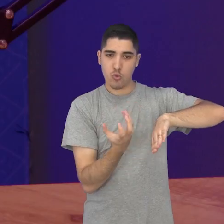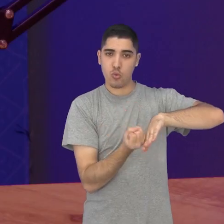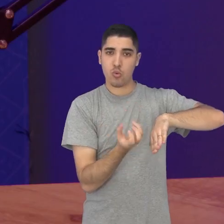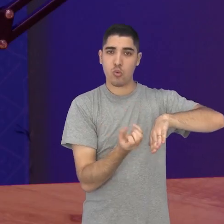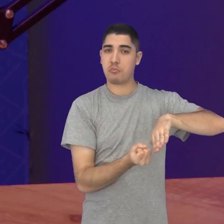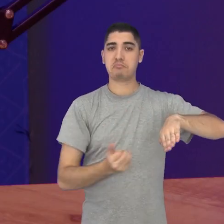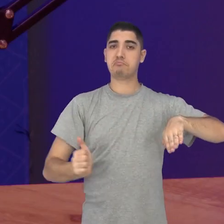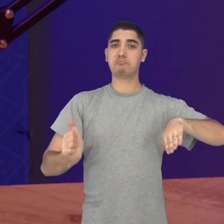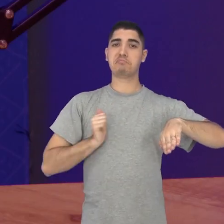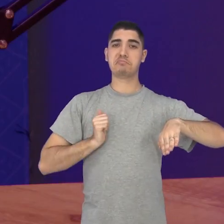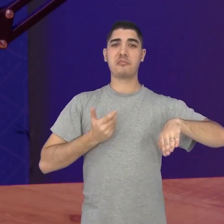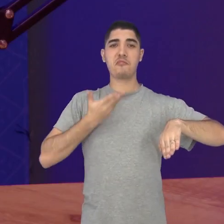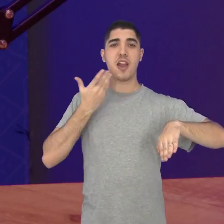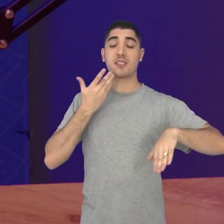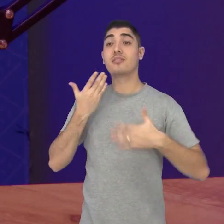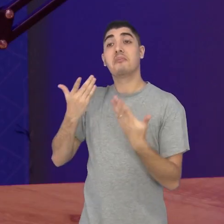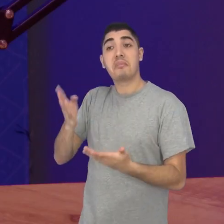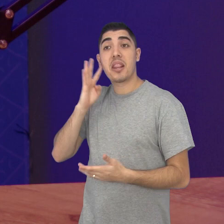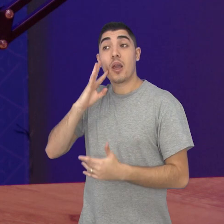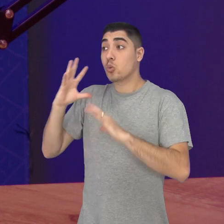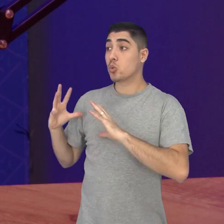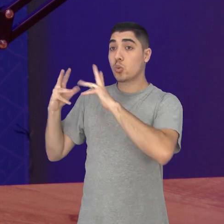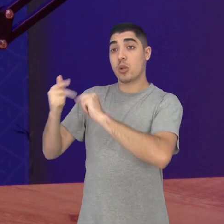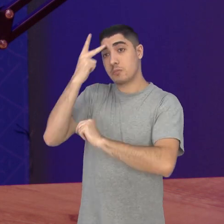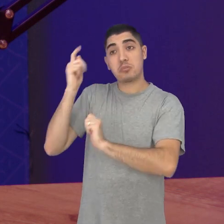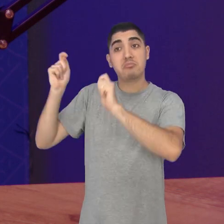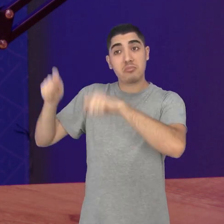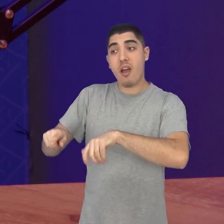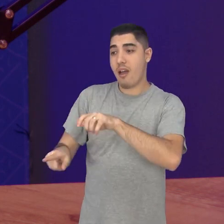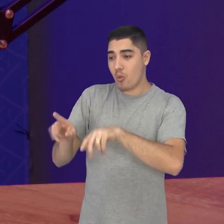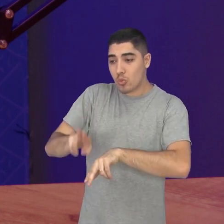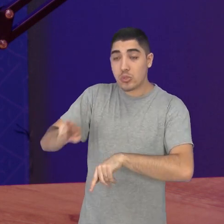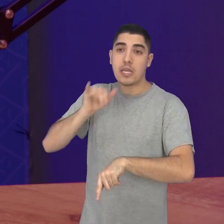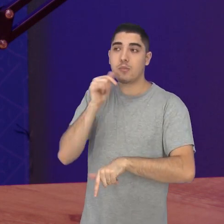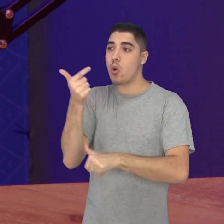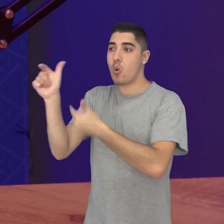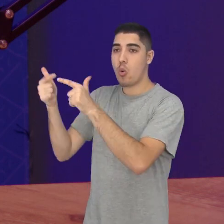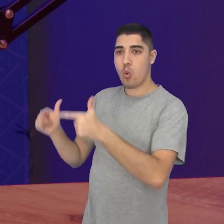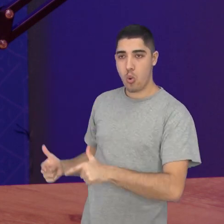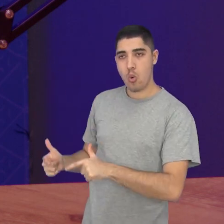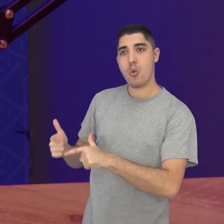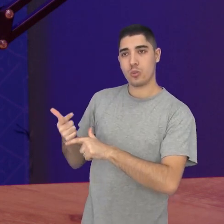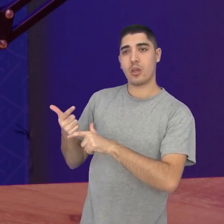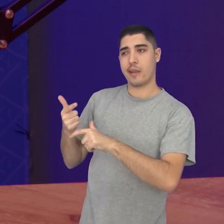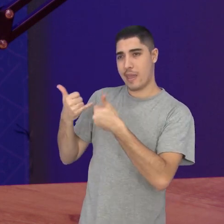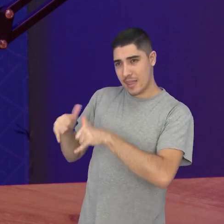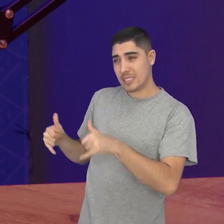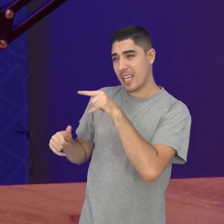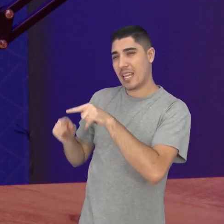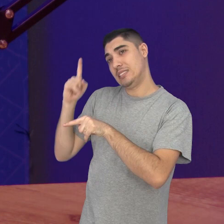e o lado positivo é que todo mundo pode ter, né? É diferente de, por exemplo, outros tipos de energia que talvez para você